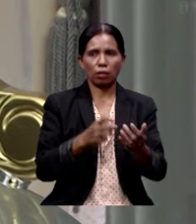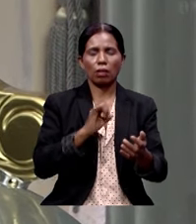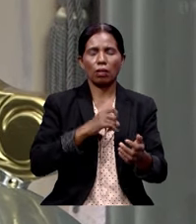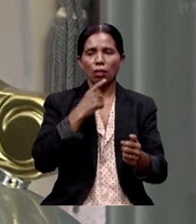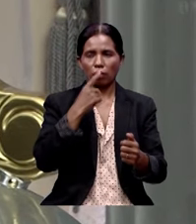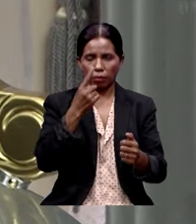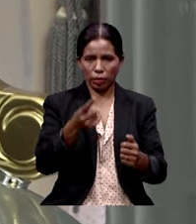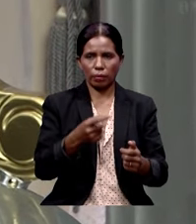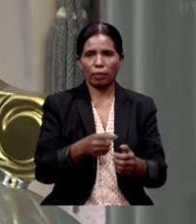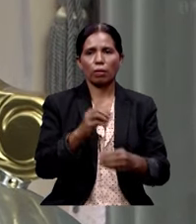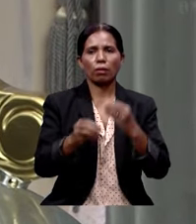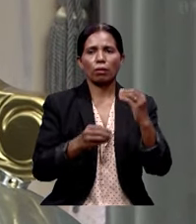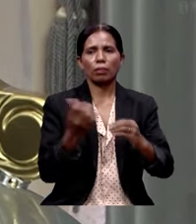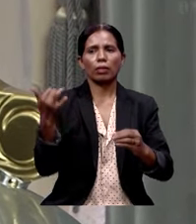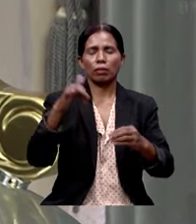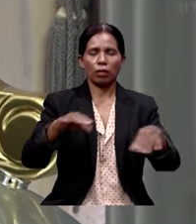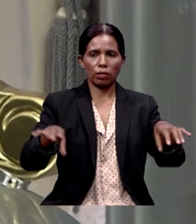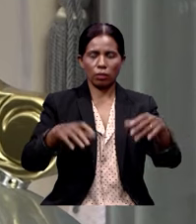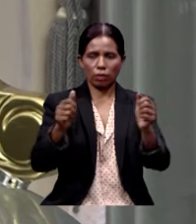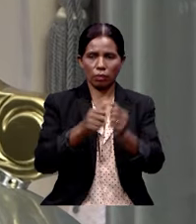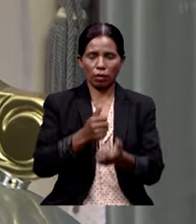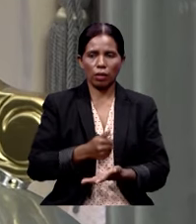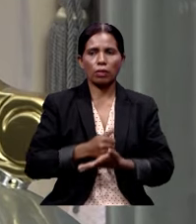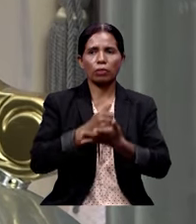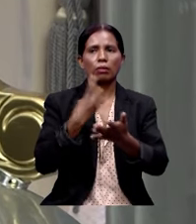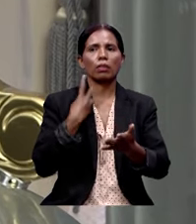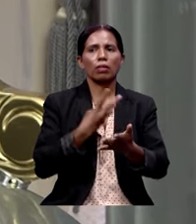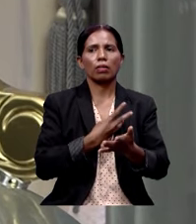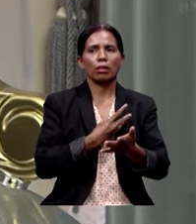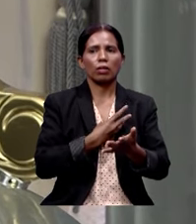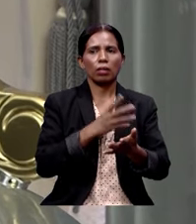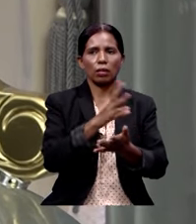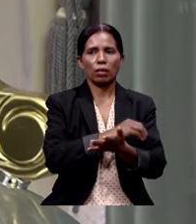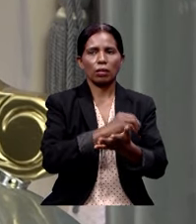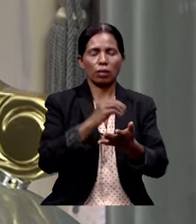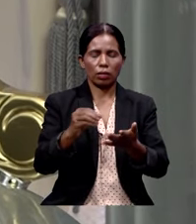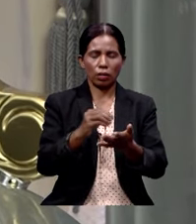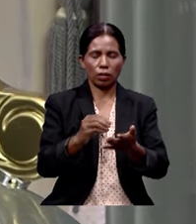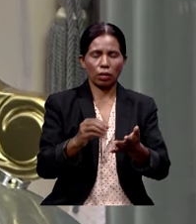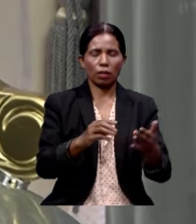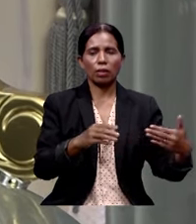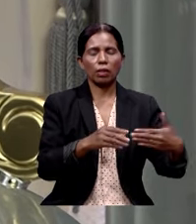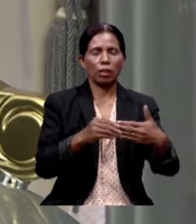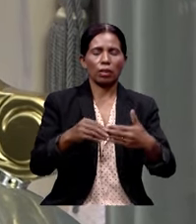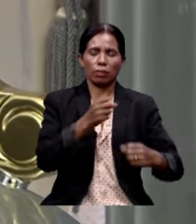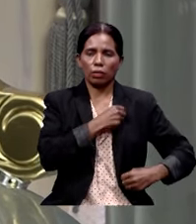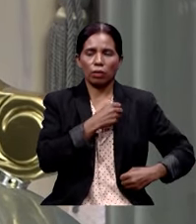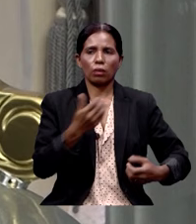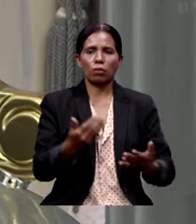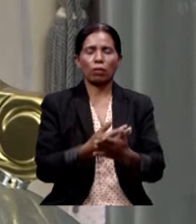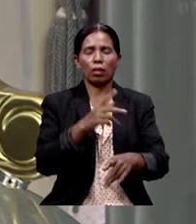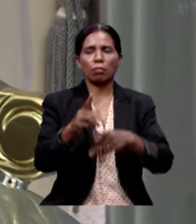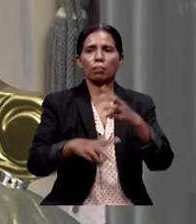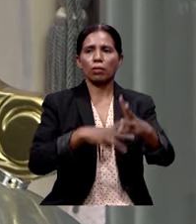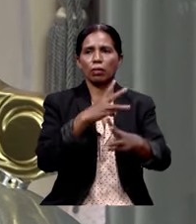realça. Quando vai ser a cooperação, vai ajudar a Ita. Quando Ita forma força fofum, é uma mundo toma